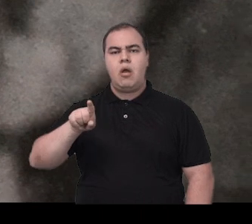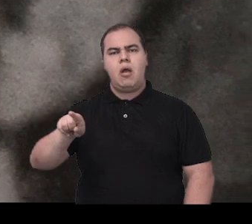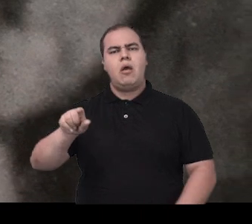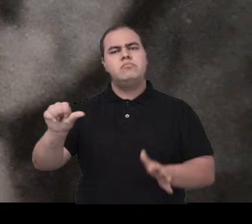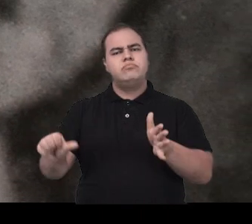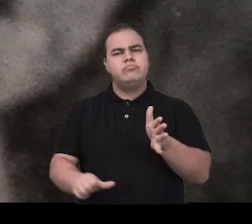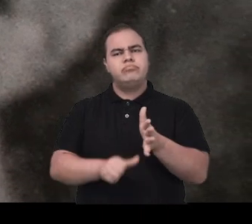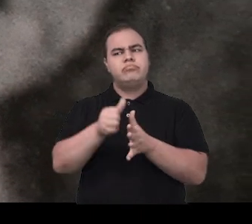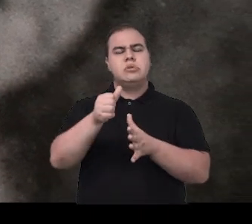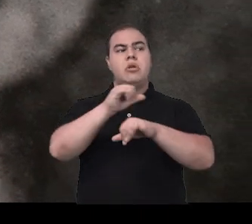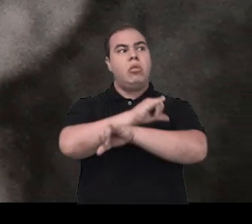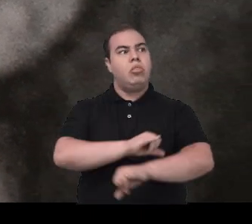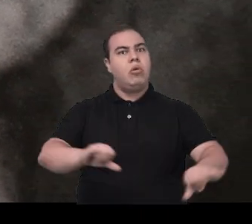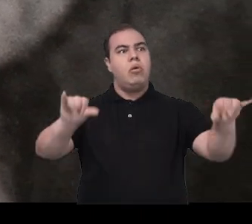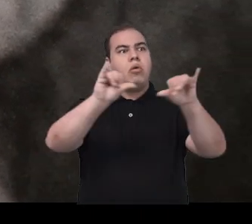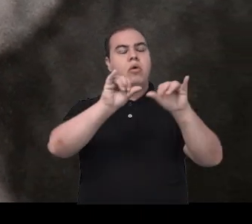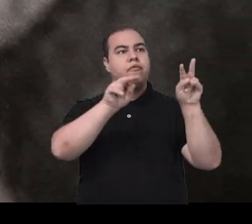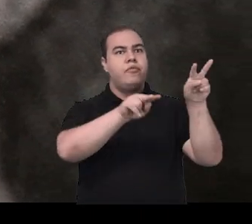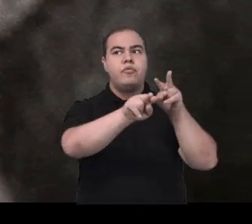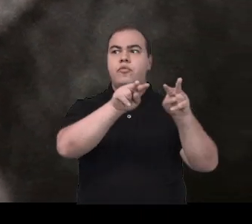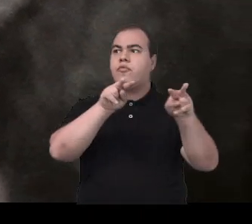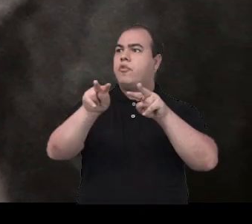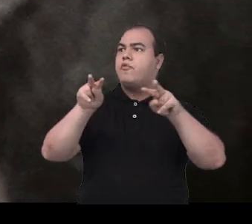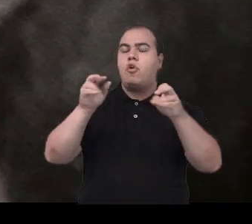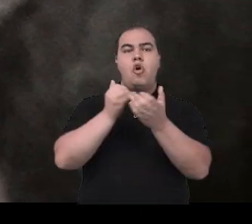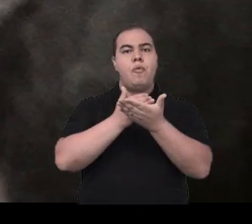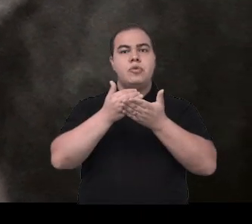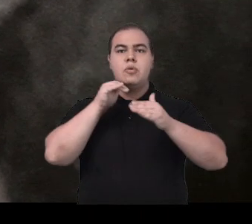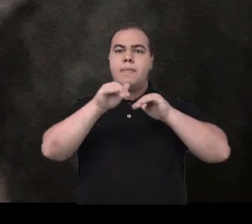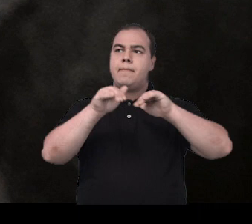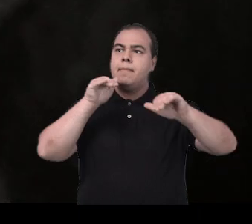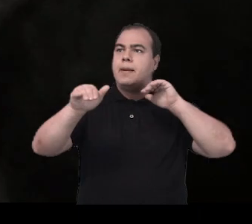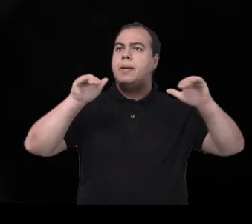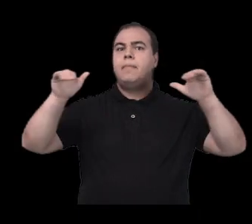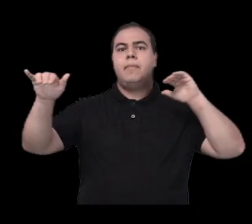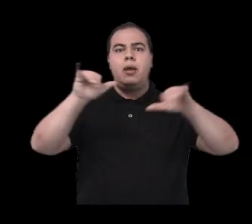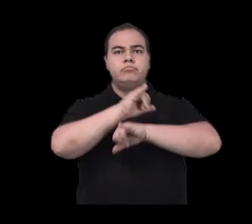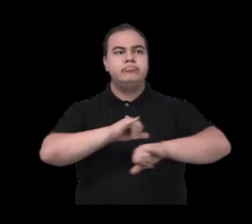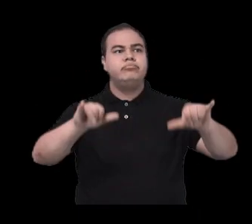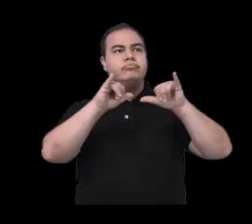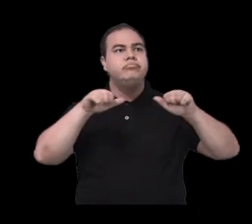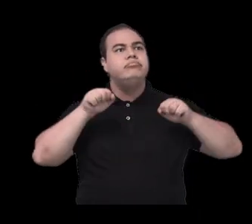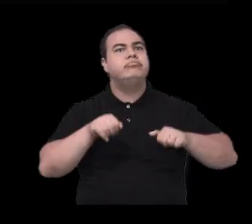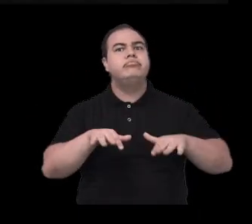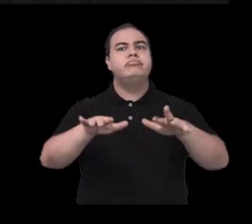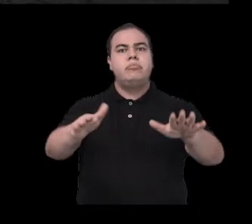que foi a primeira que viu a notícia e começou a contaminar os amigos, colegas,